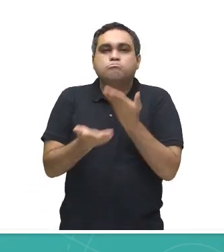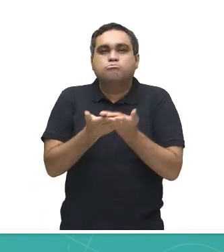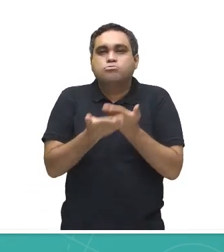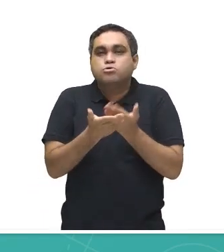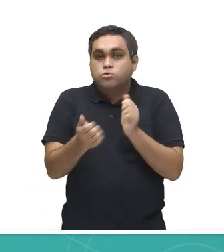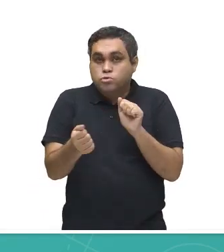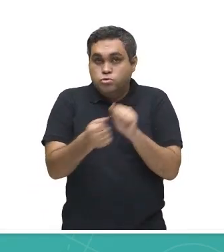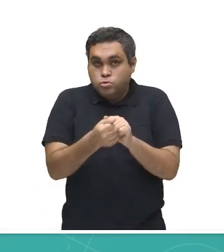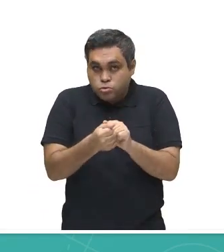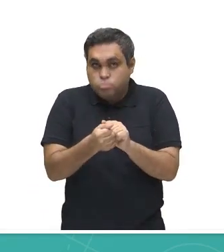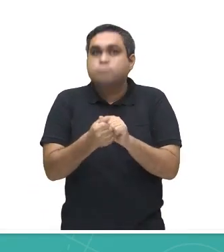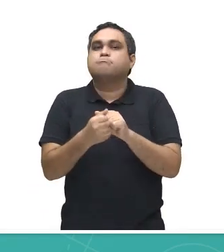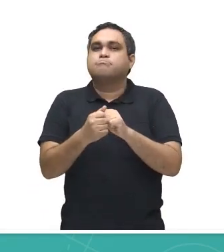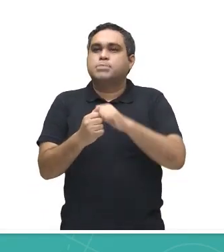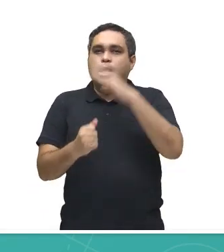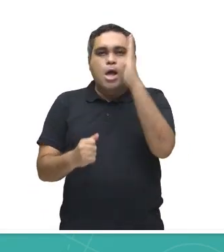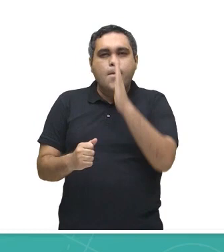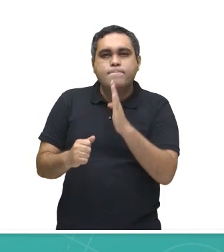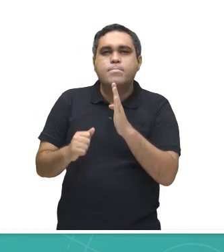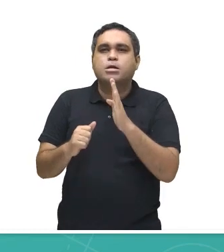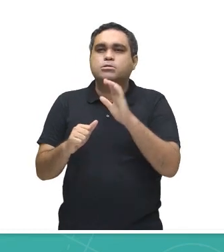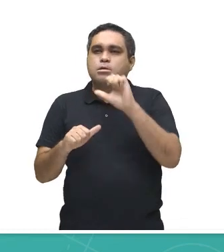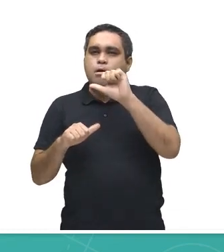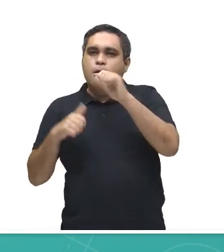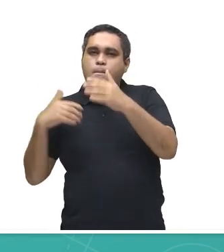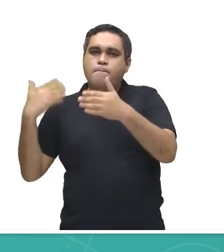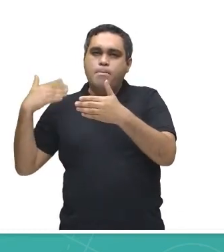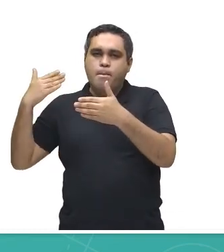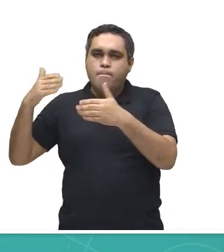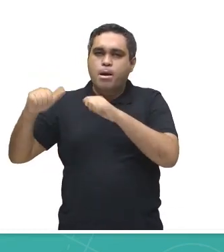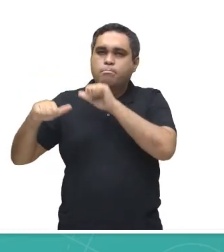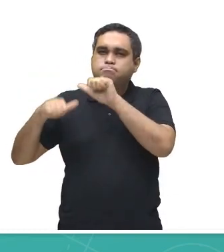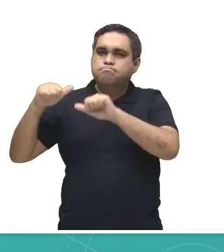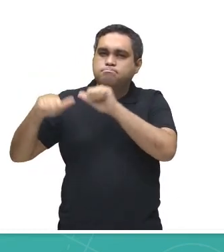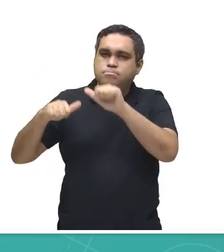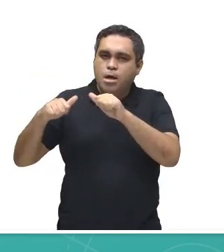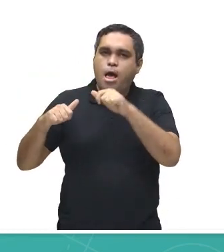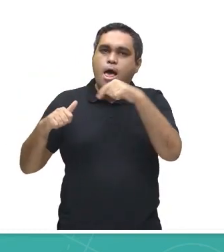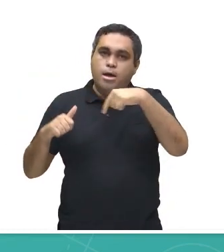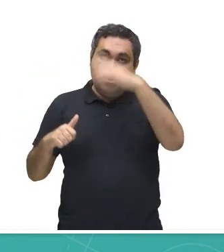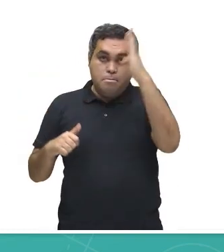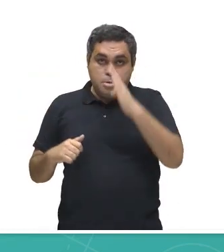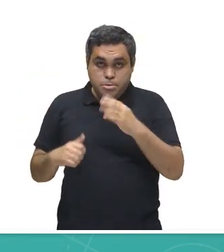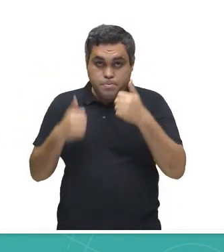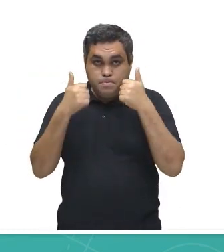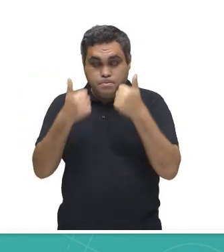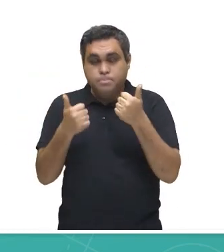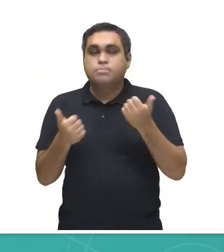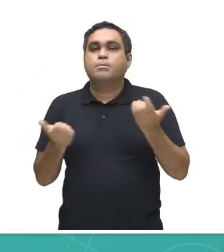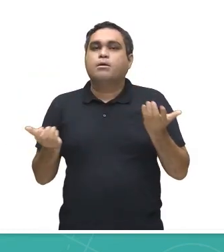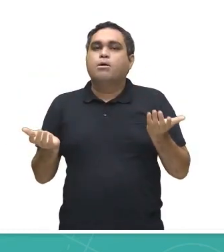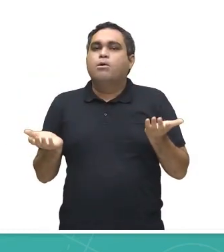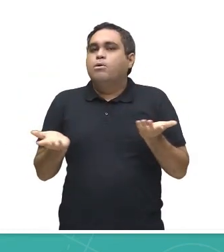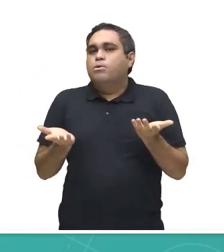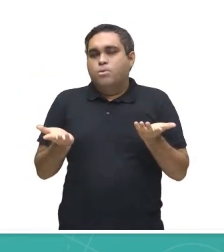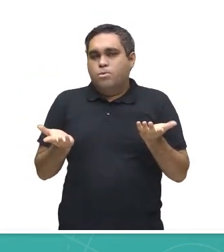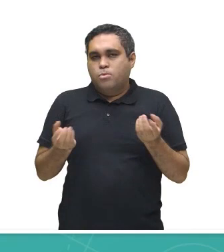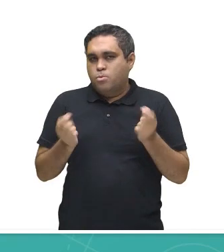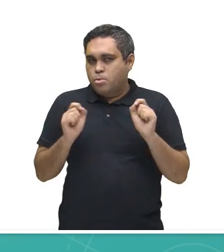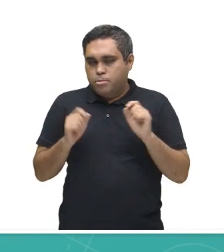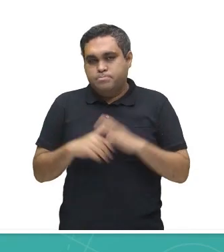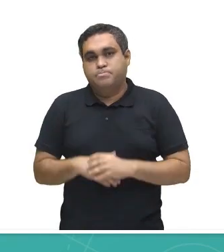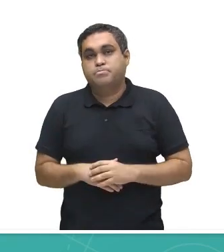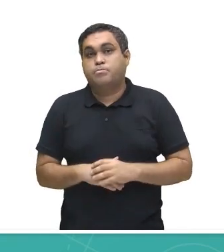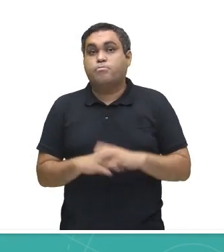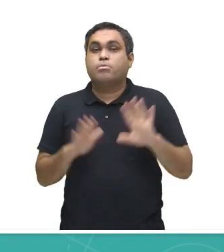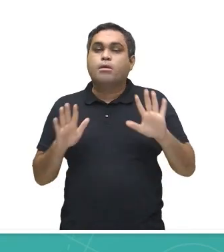essas regionalizações que acabaram ocorrendo no nosso país, ok, gente? Então, olha só. Primeiramente,